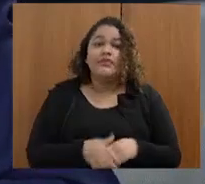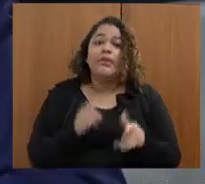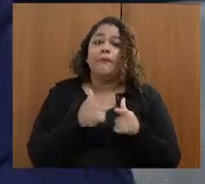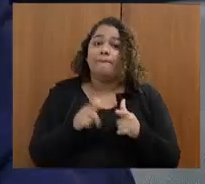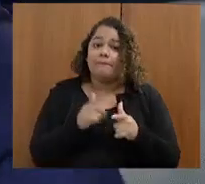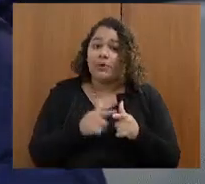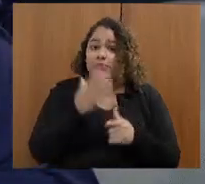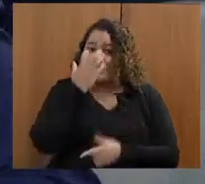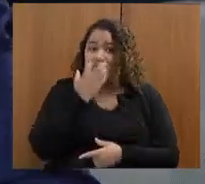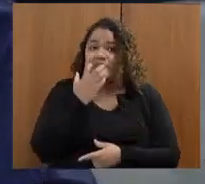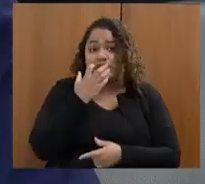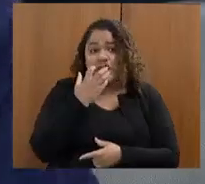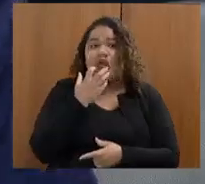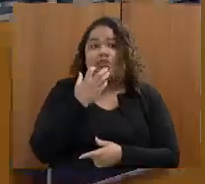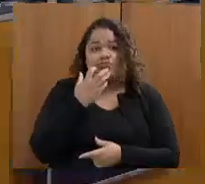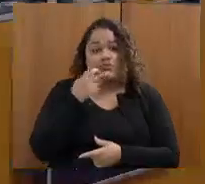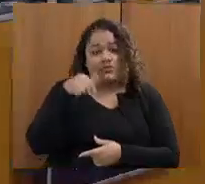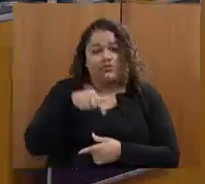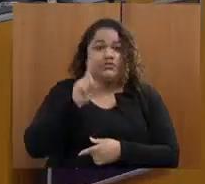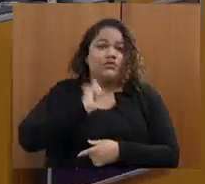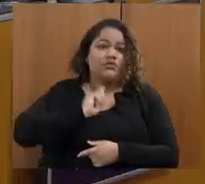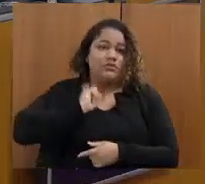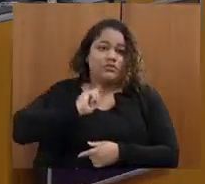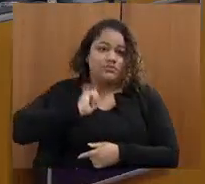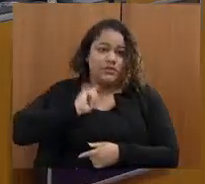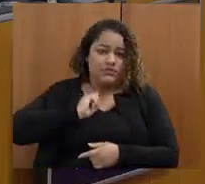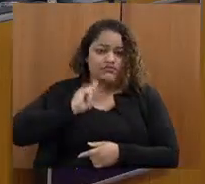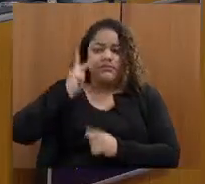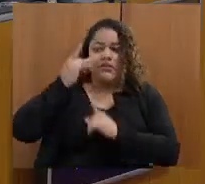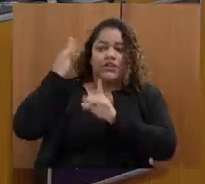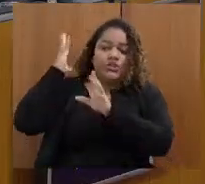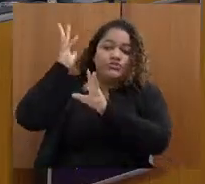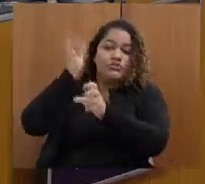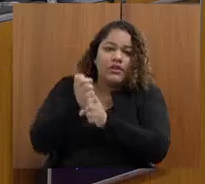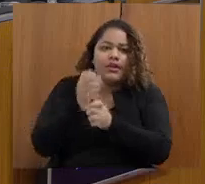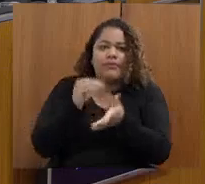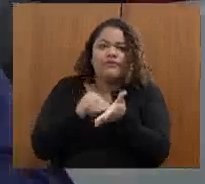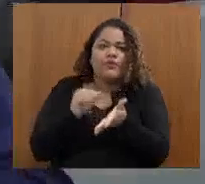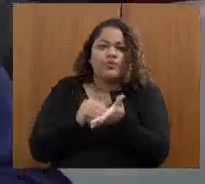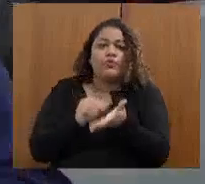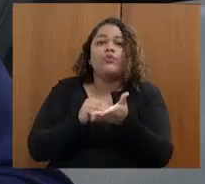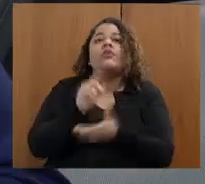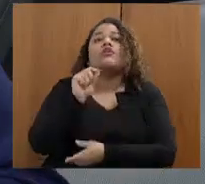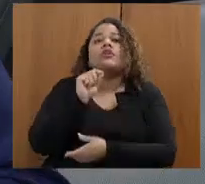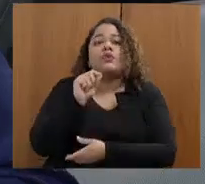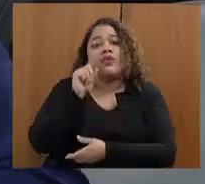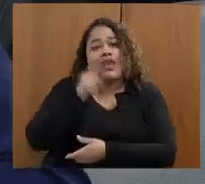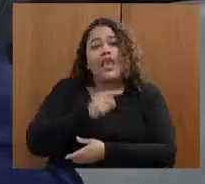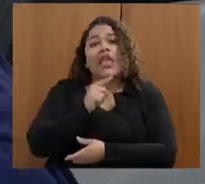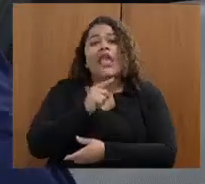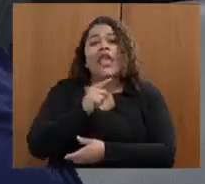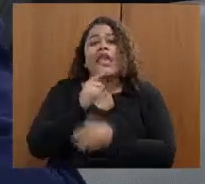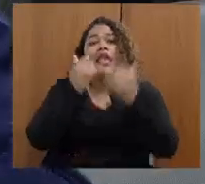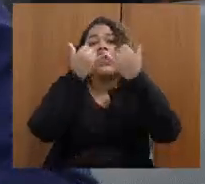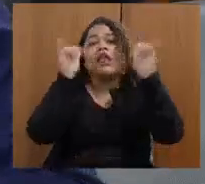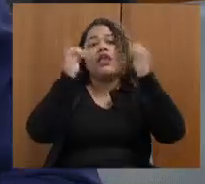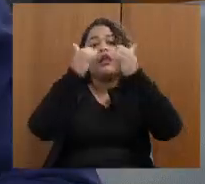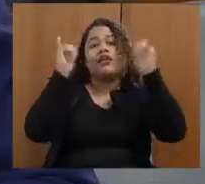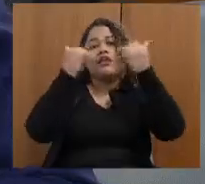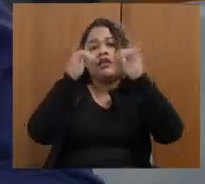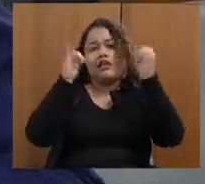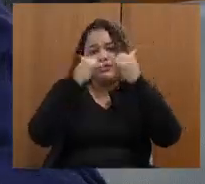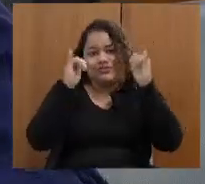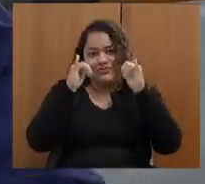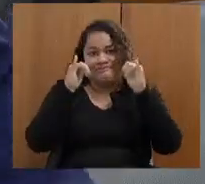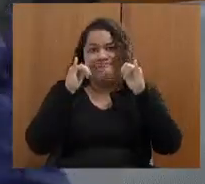que historicamente não foi olhado mas que nós vamos ter que olhar que é de infraestrutura que é rede elétrica nossas escolas são muito antigas